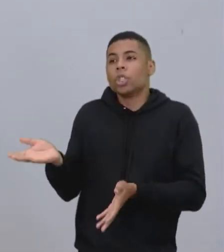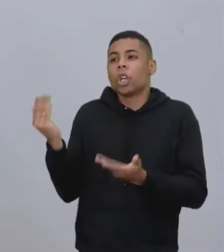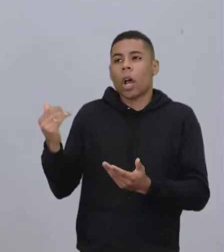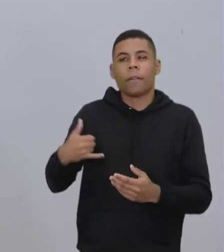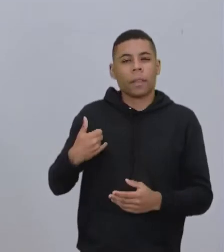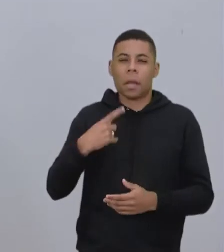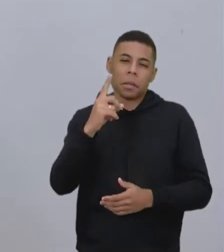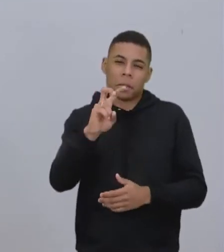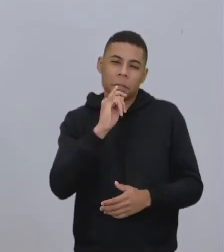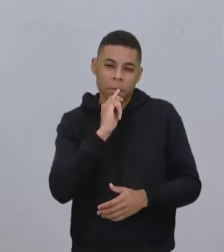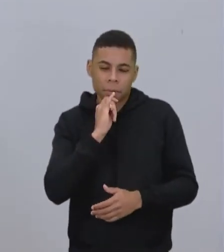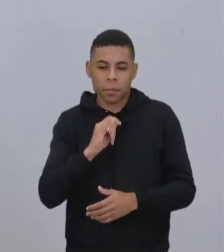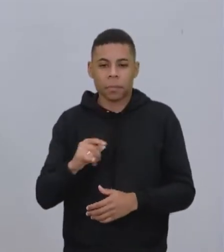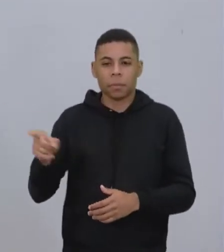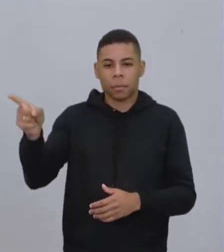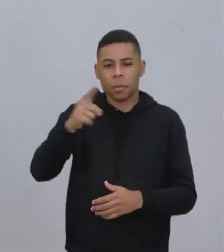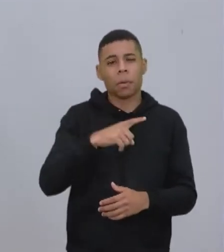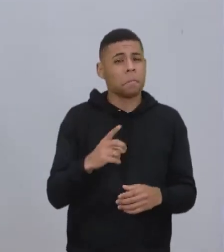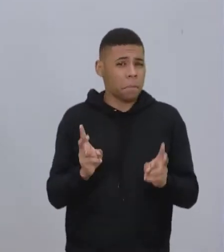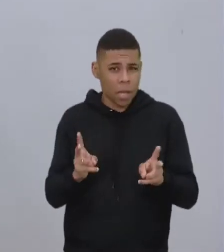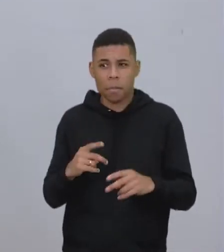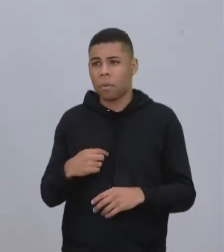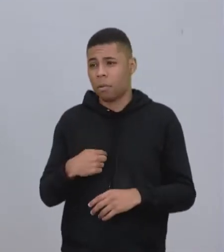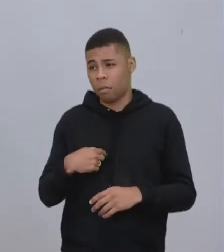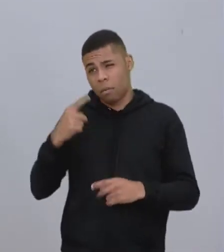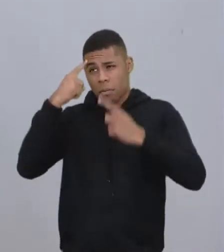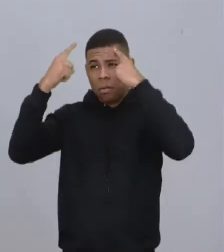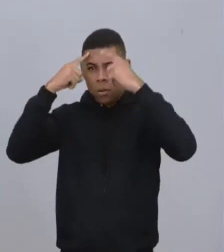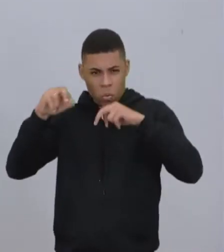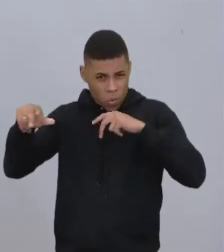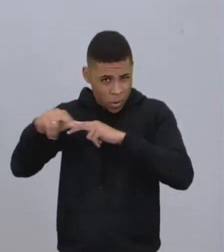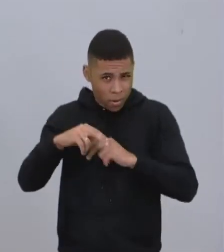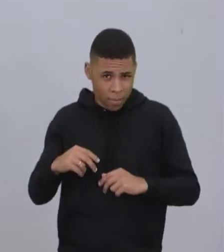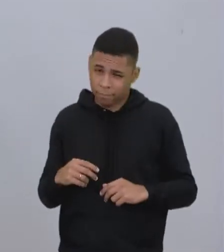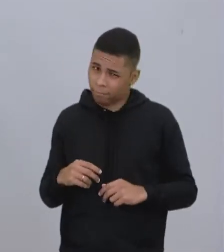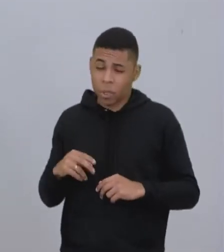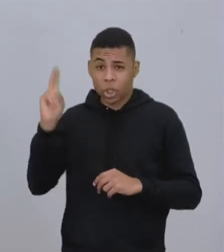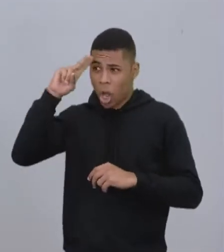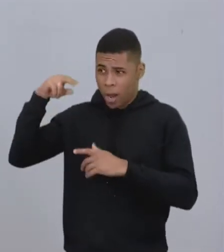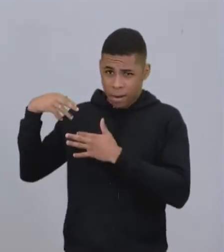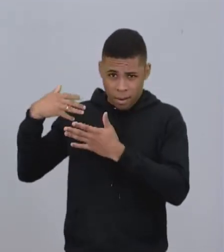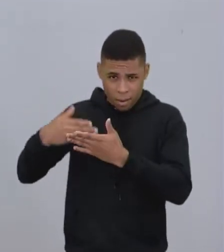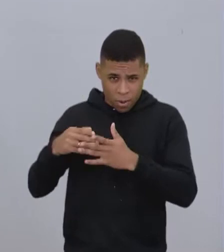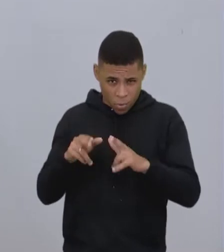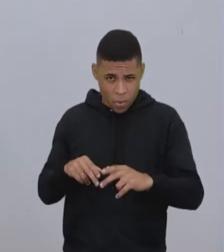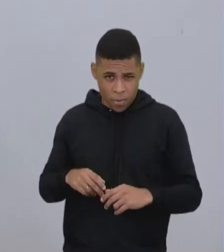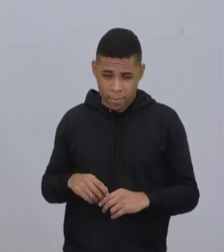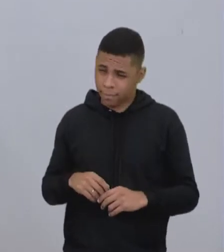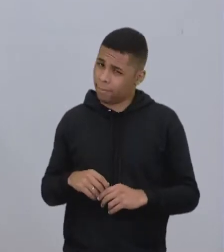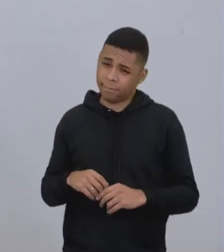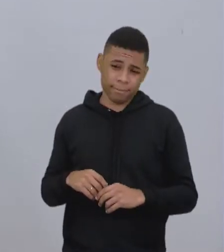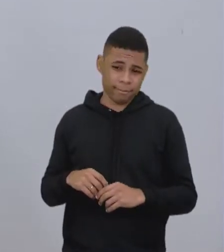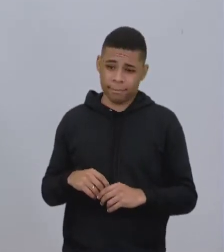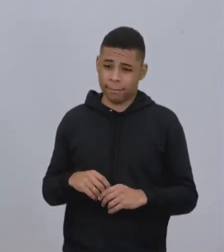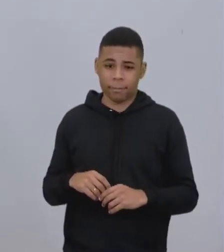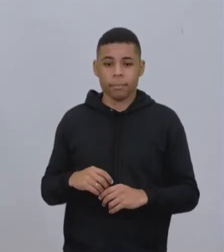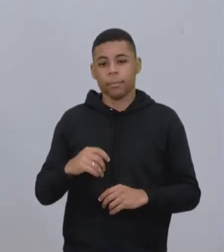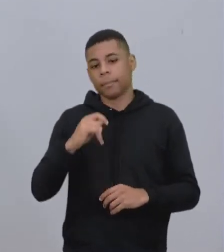um rapaz, as mesmas questões, tem os mesmos ideais, tem a mesma trajetória, tem o mesmo...